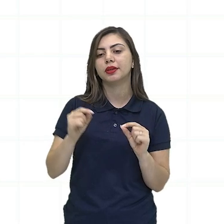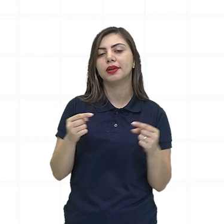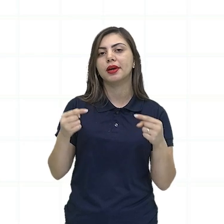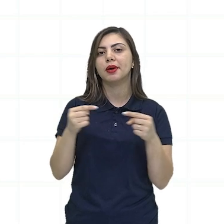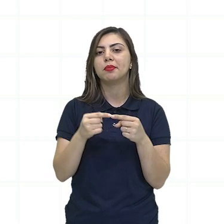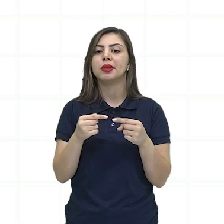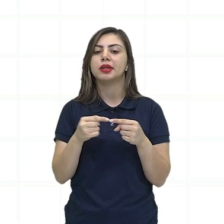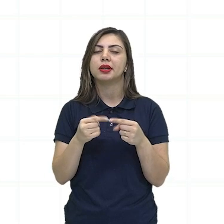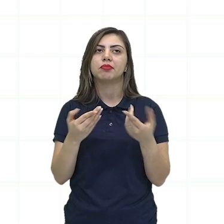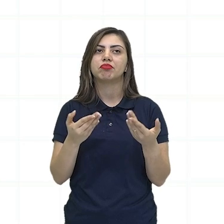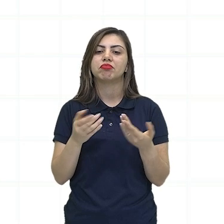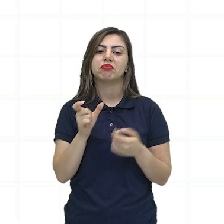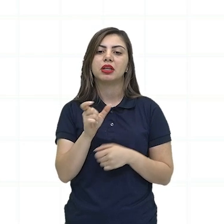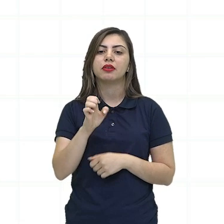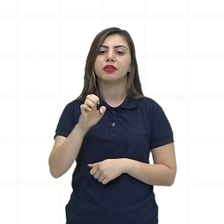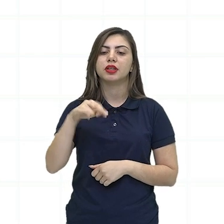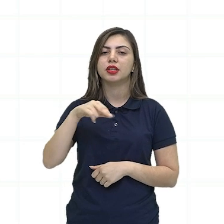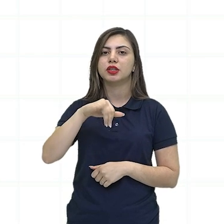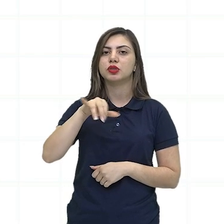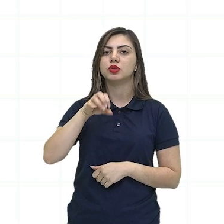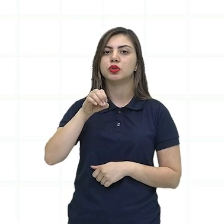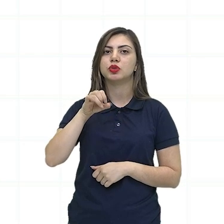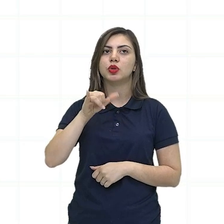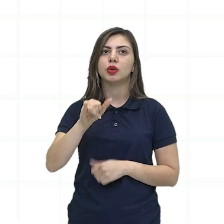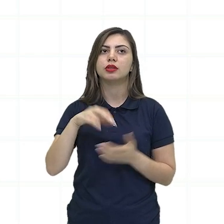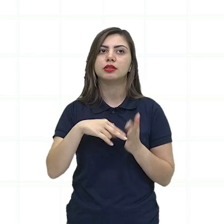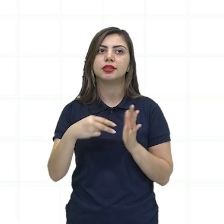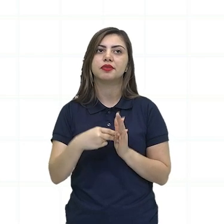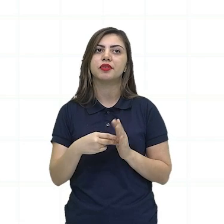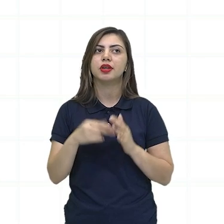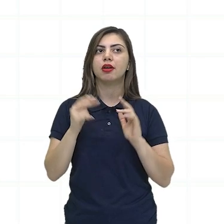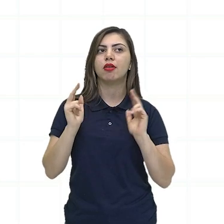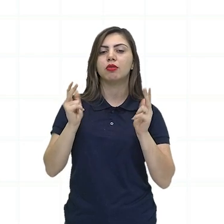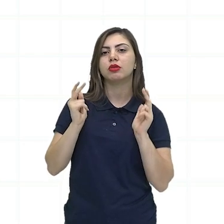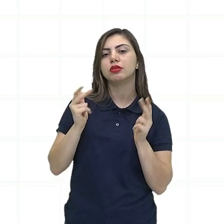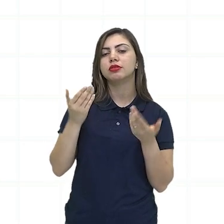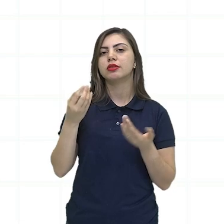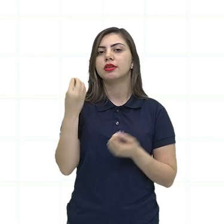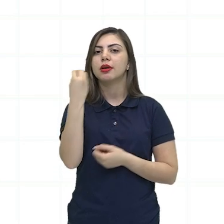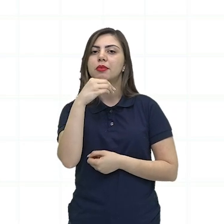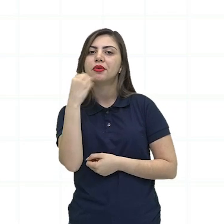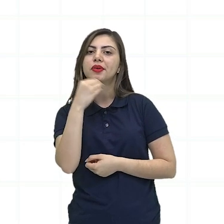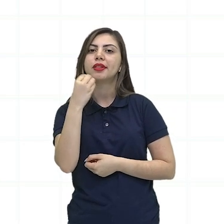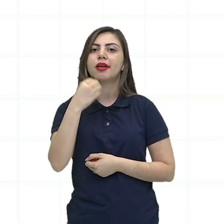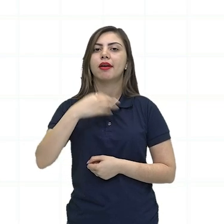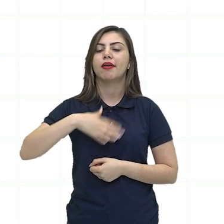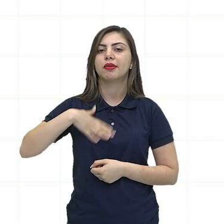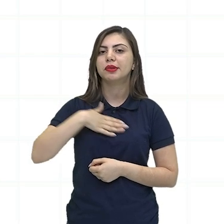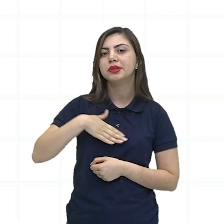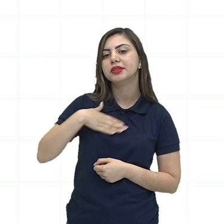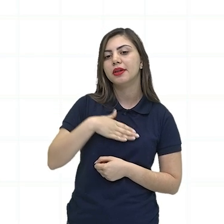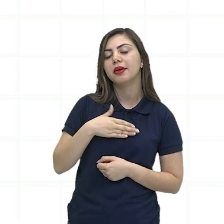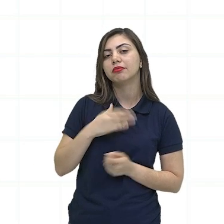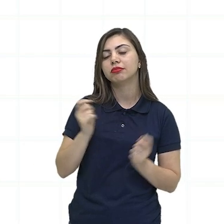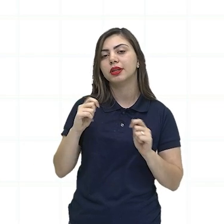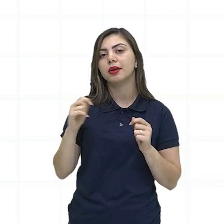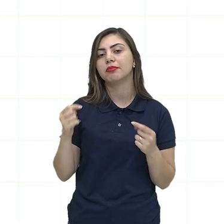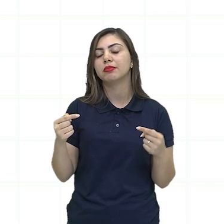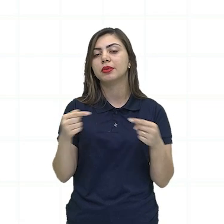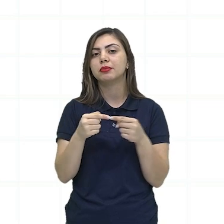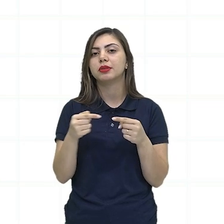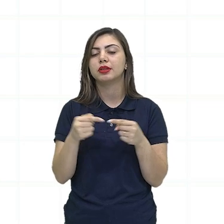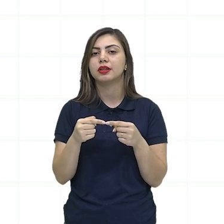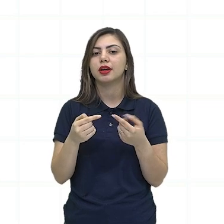dizer curtir, gostar, aproveitar. Então, pode ser usado também para falar das suas preferências, né? Como